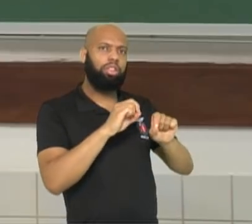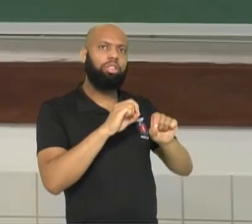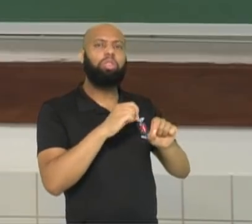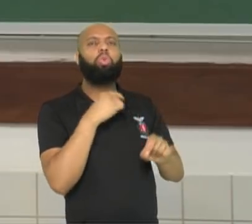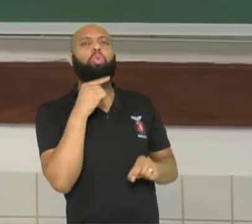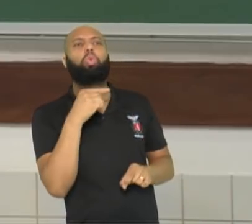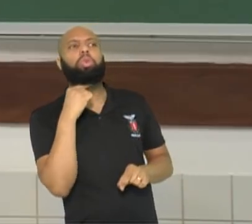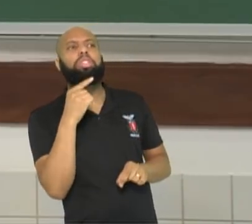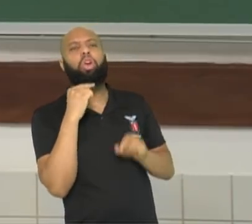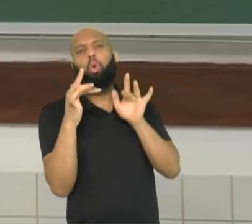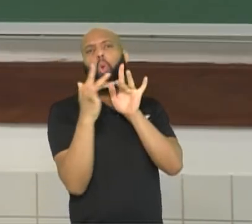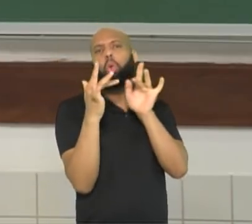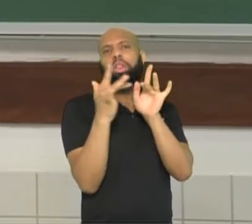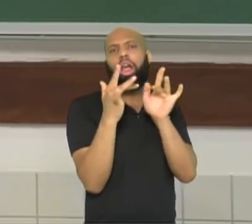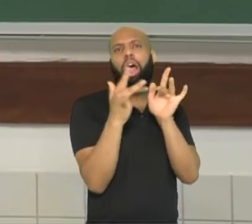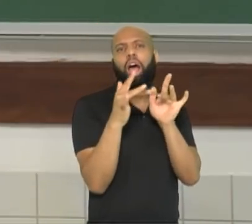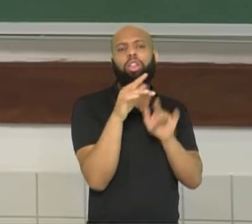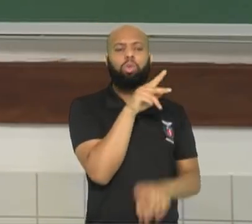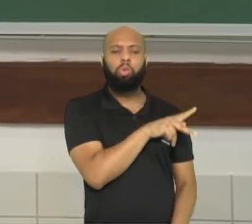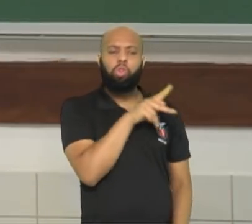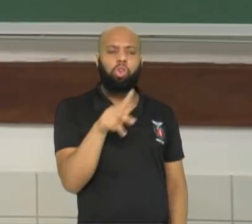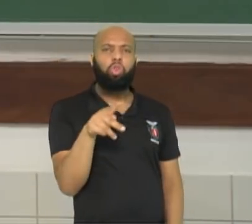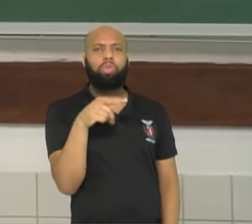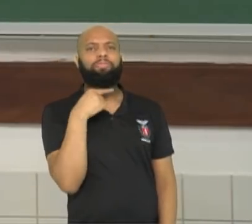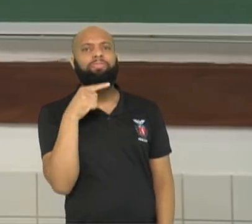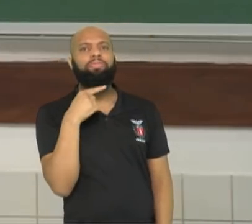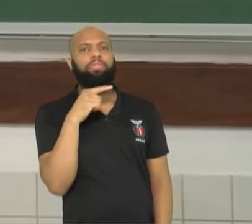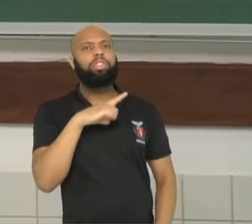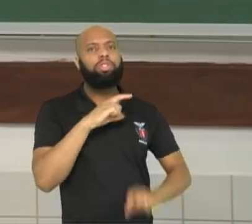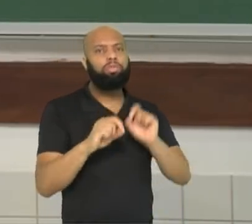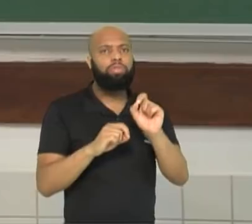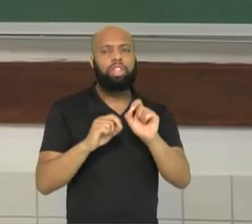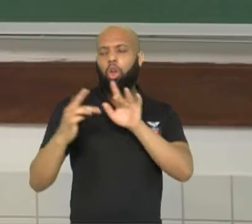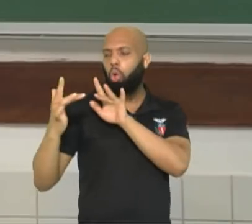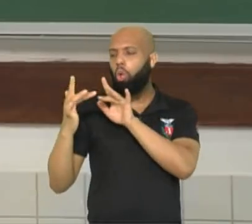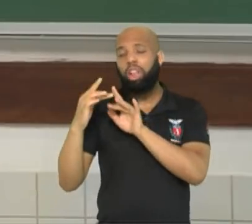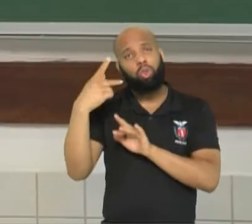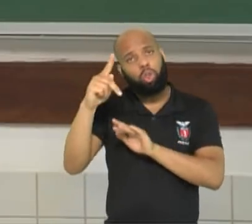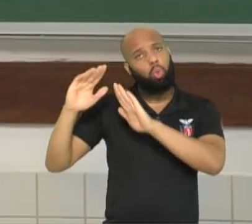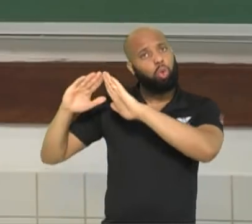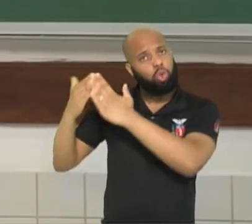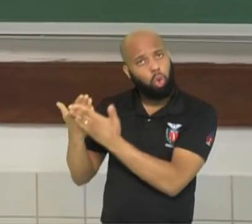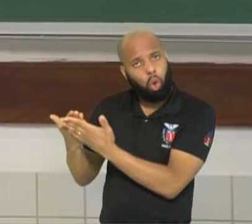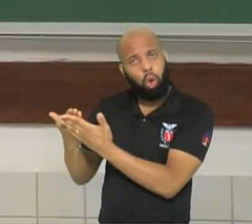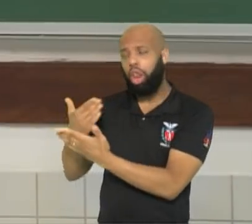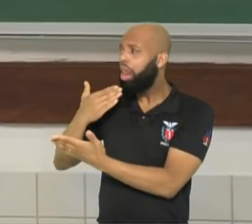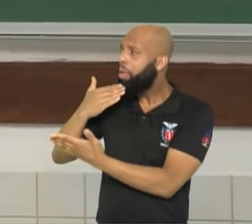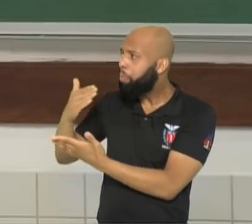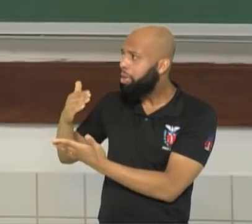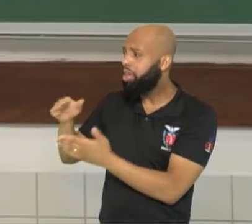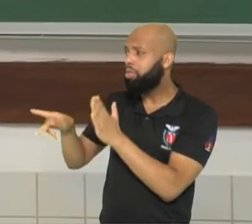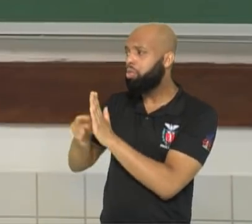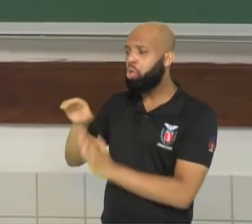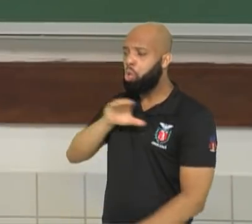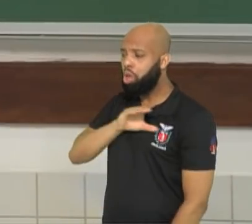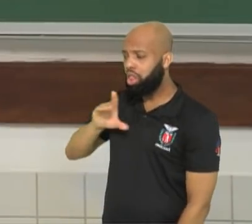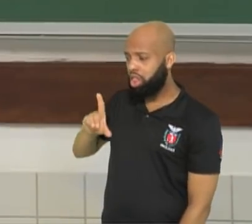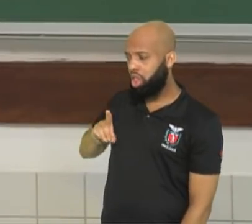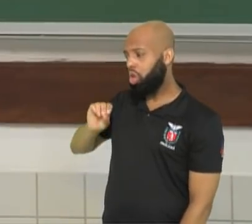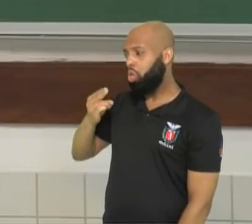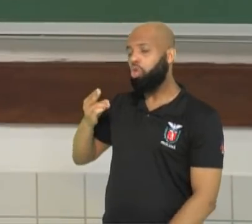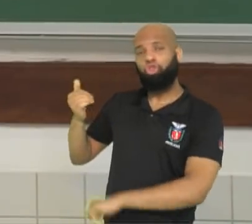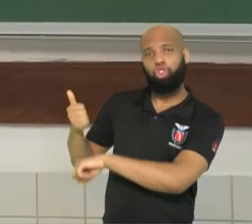não está tendo contato ali com o seu professor, entre em contato com a escola. Peça para que o coordenador ou o